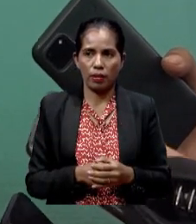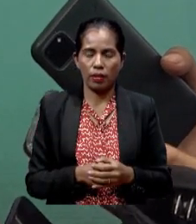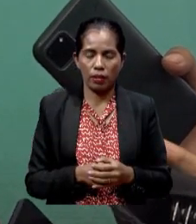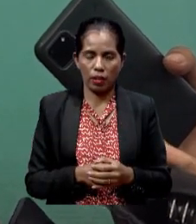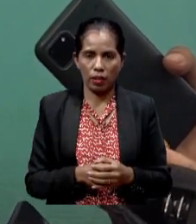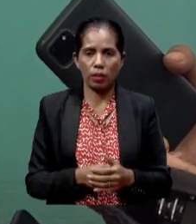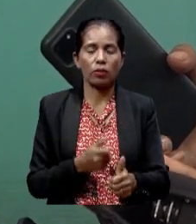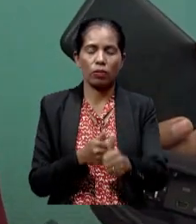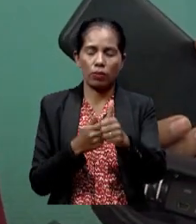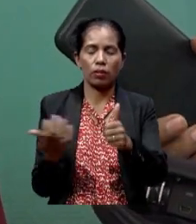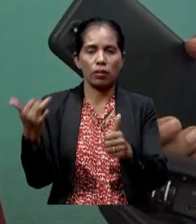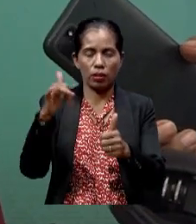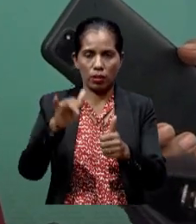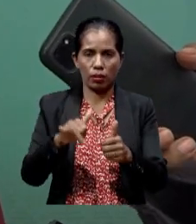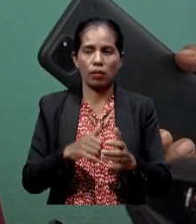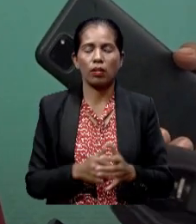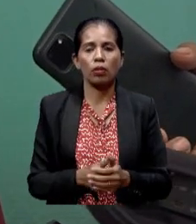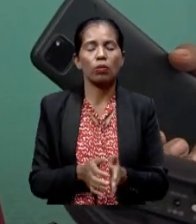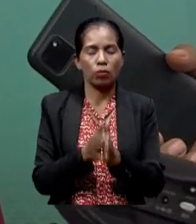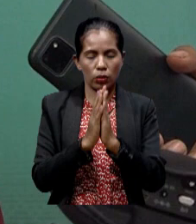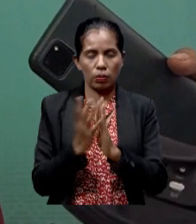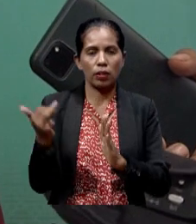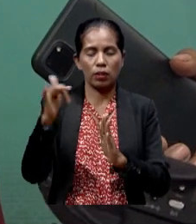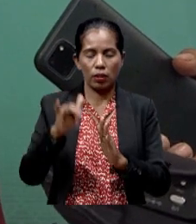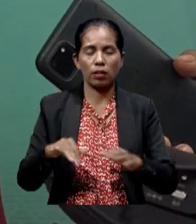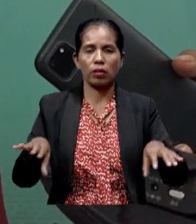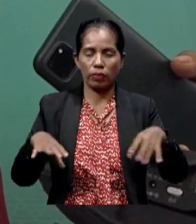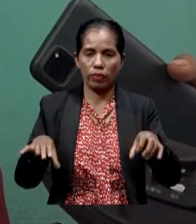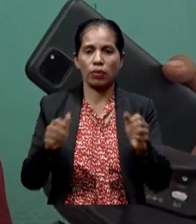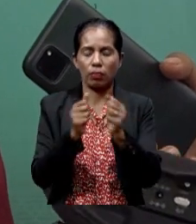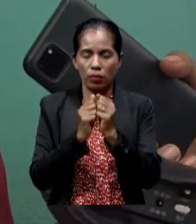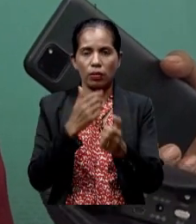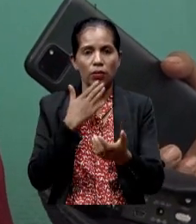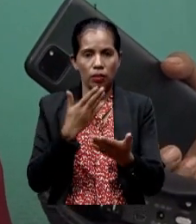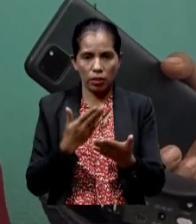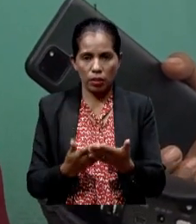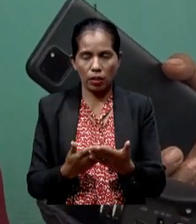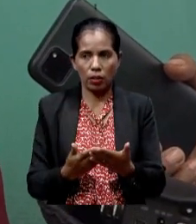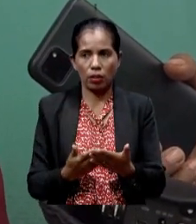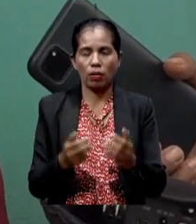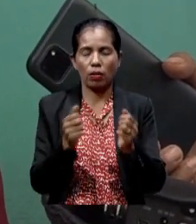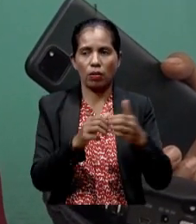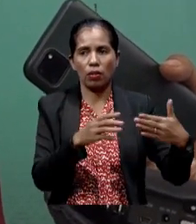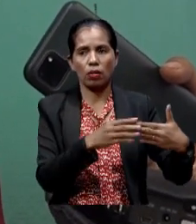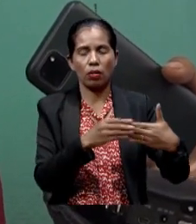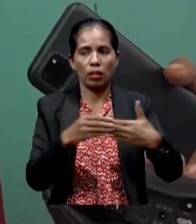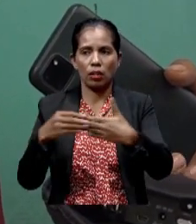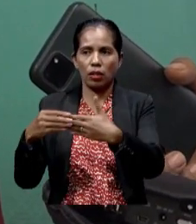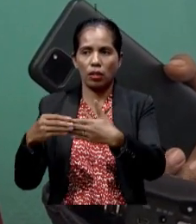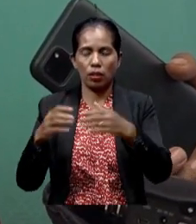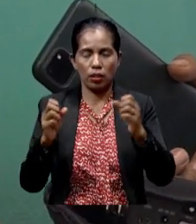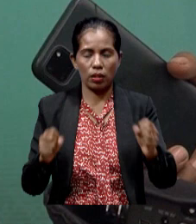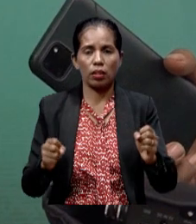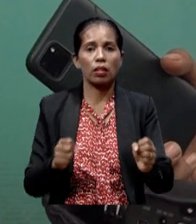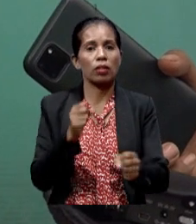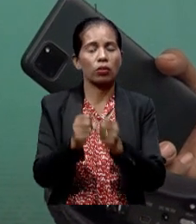a região. Uso a Sira para a colaboração de Liuta, não é só o líder sociocultural